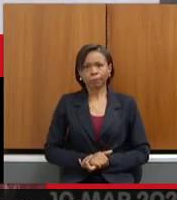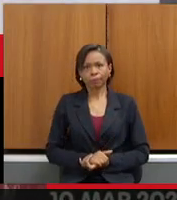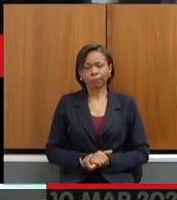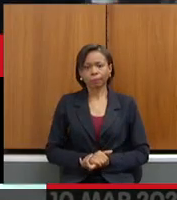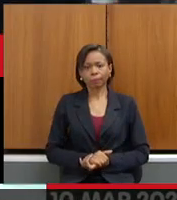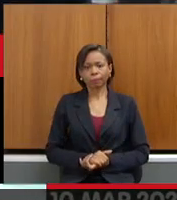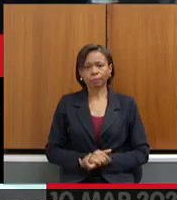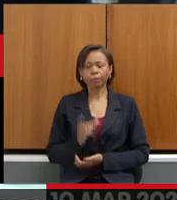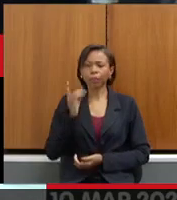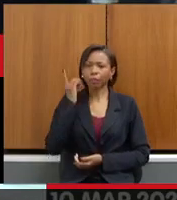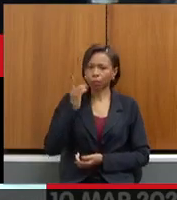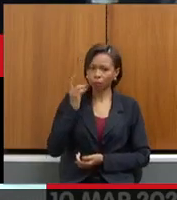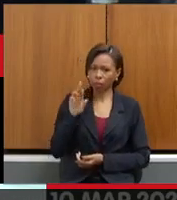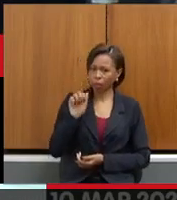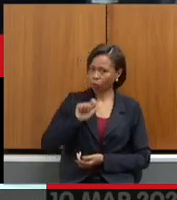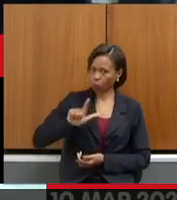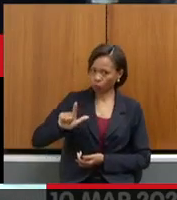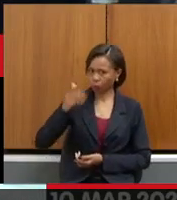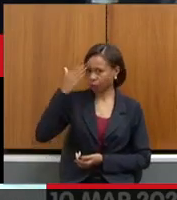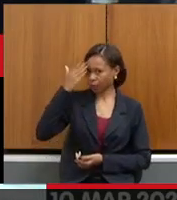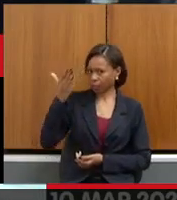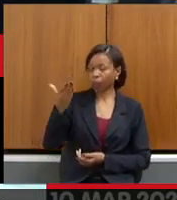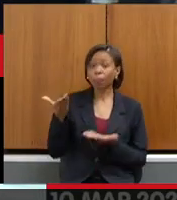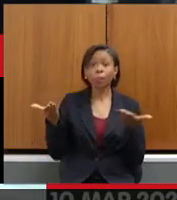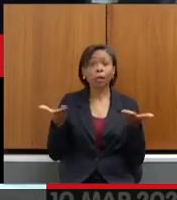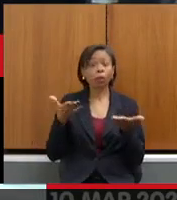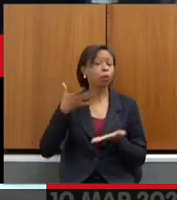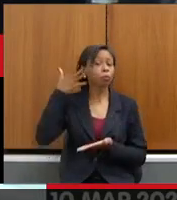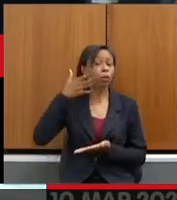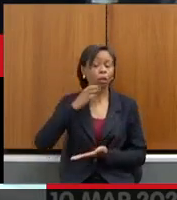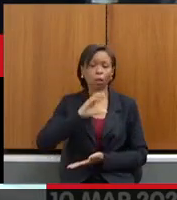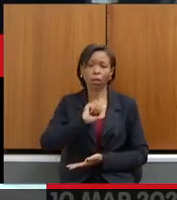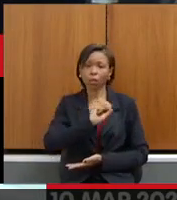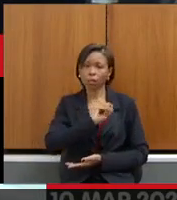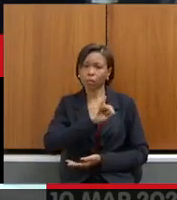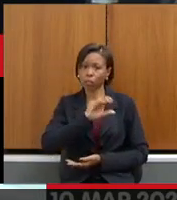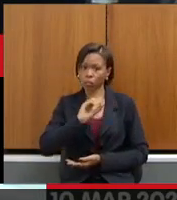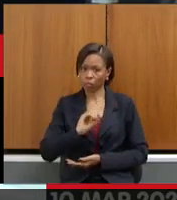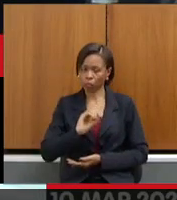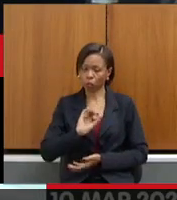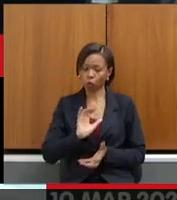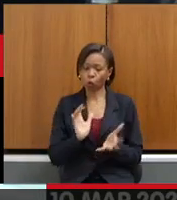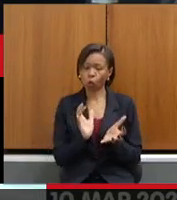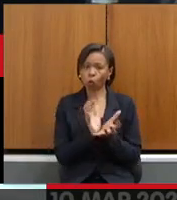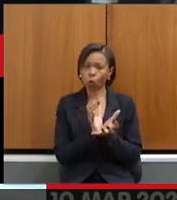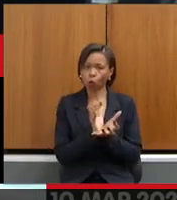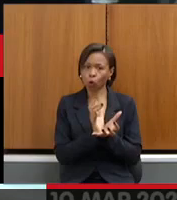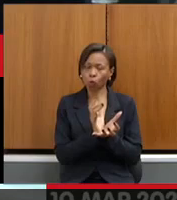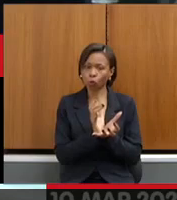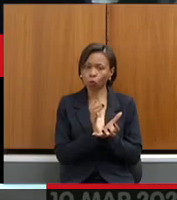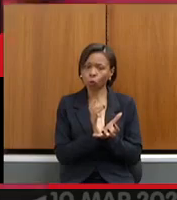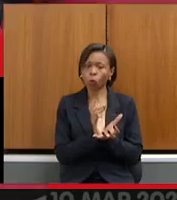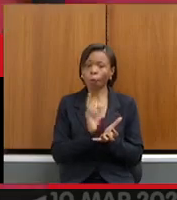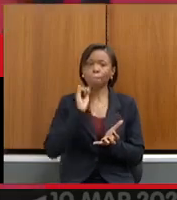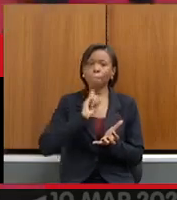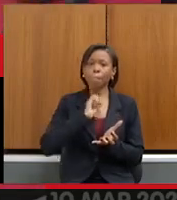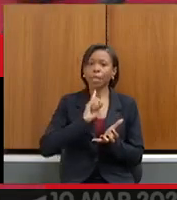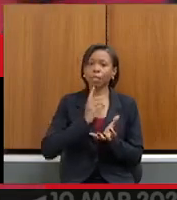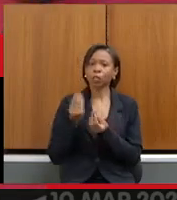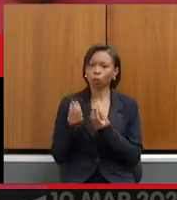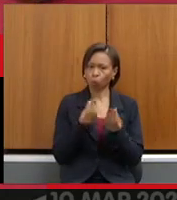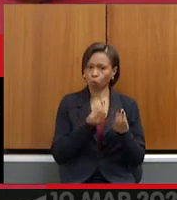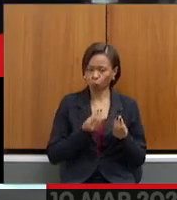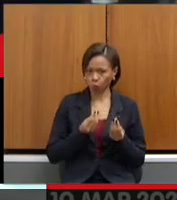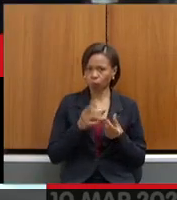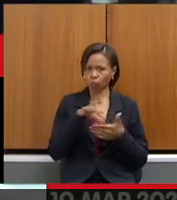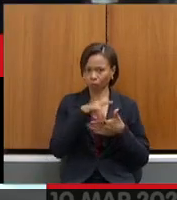e obrigado é para o Belém passo a palavra agora o deputado Cássio Soares líder do bloco minas são muitas pelo prazo